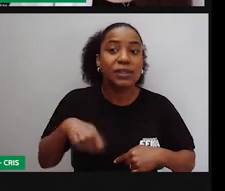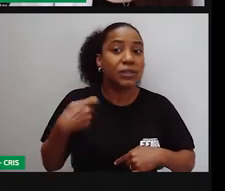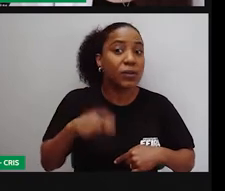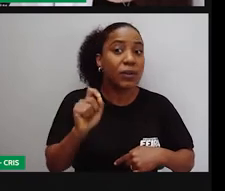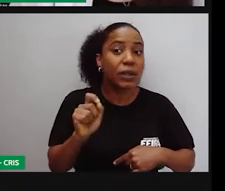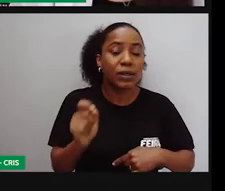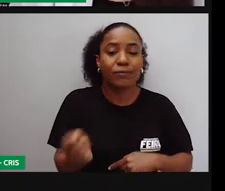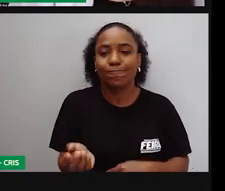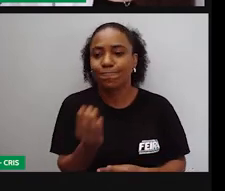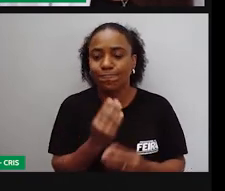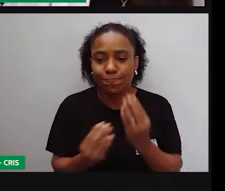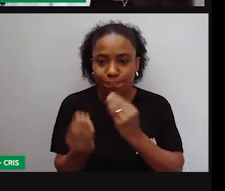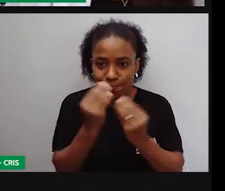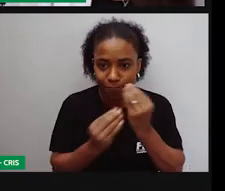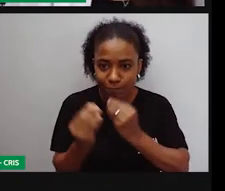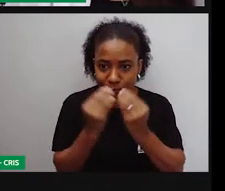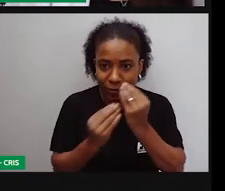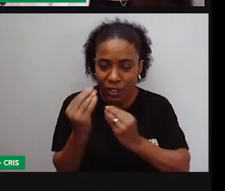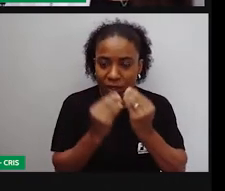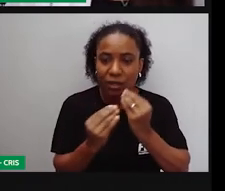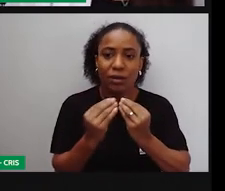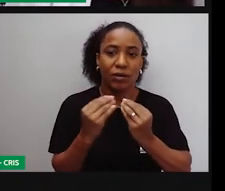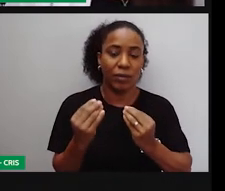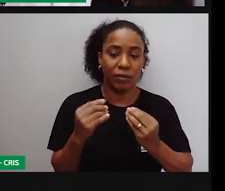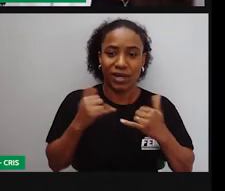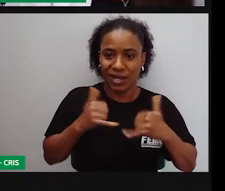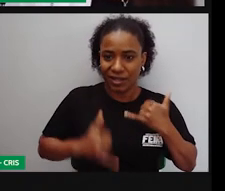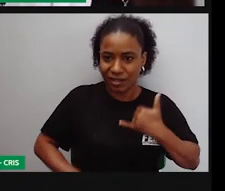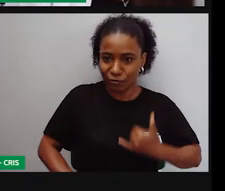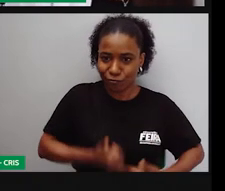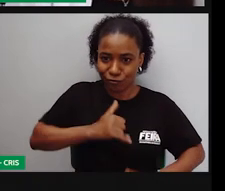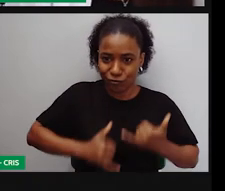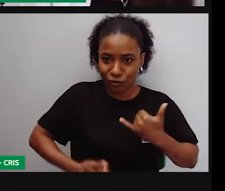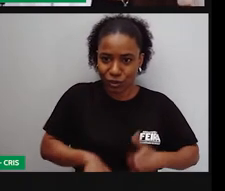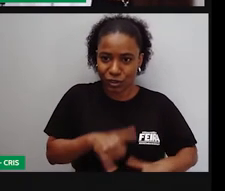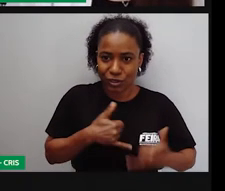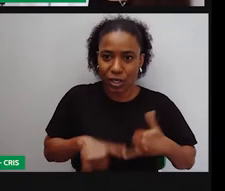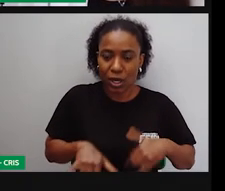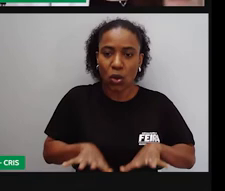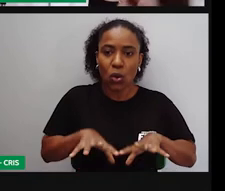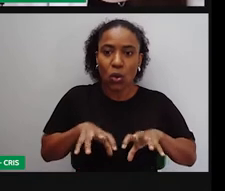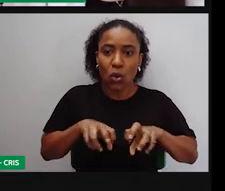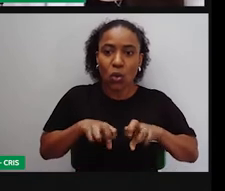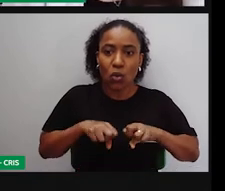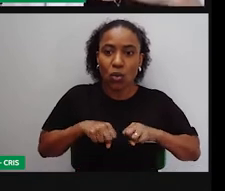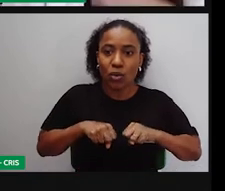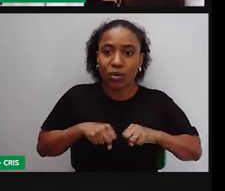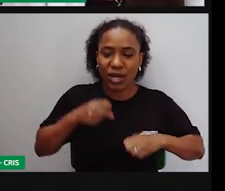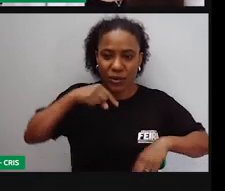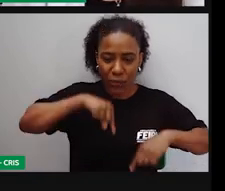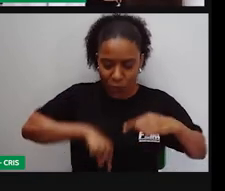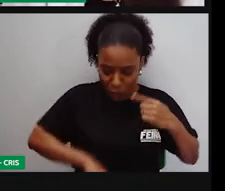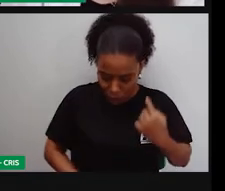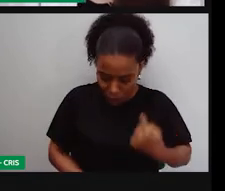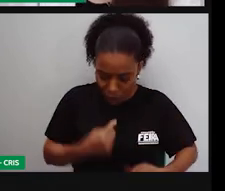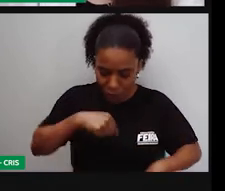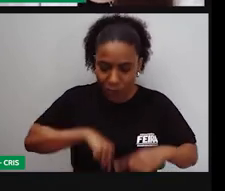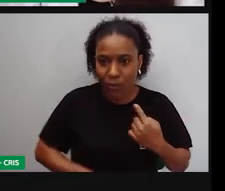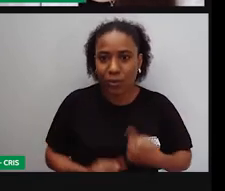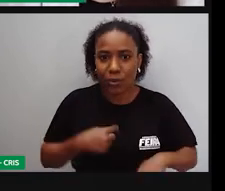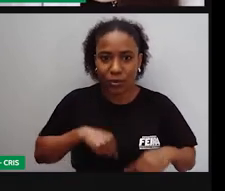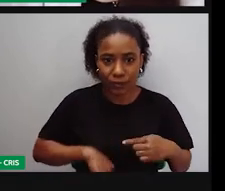energia. Então, você vê que a energia, ela está presente tanto no processo de catabolismo quanto